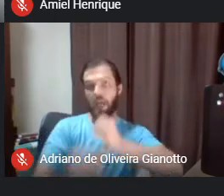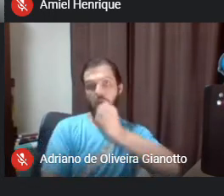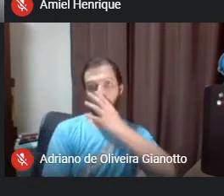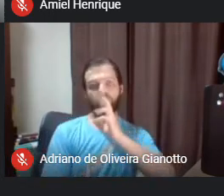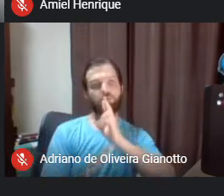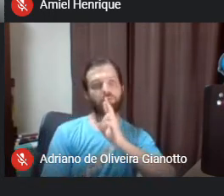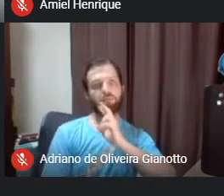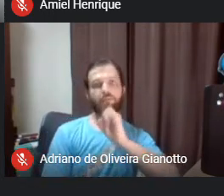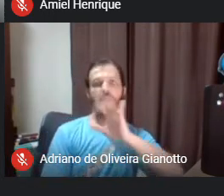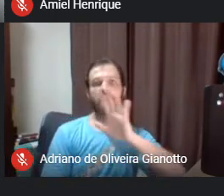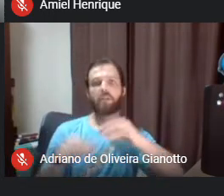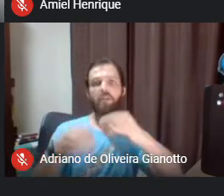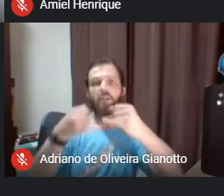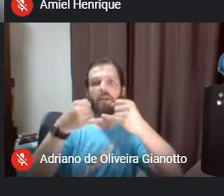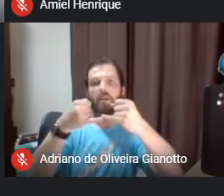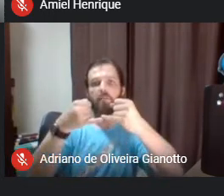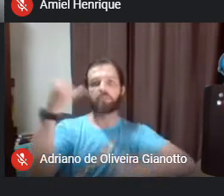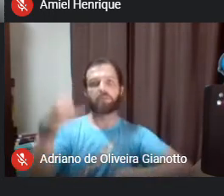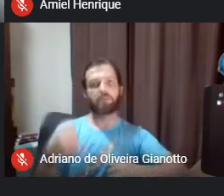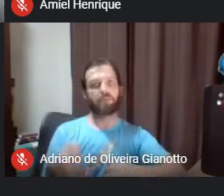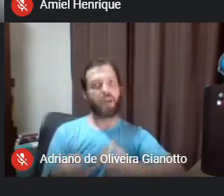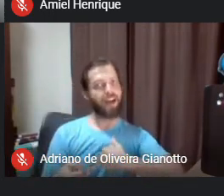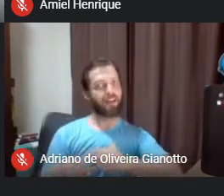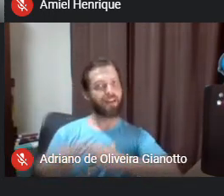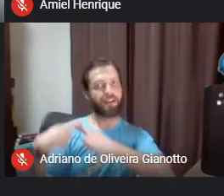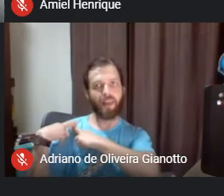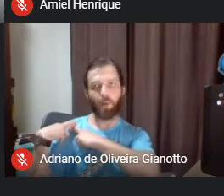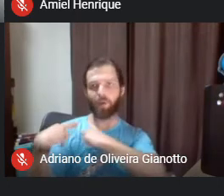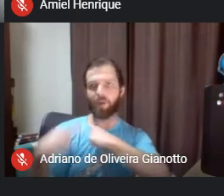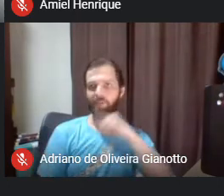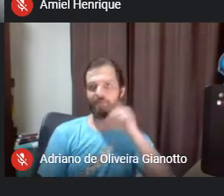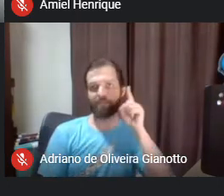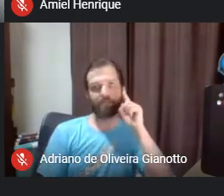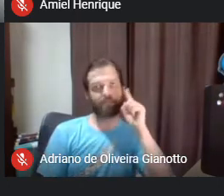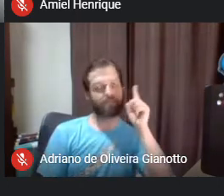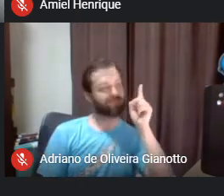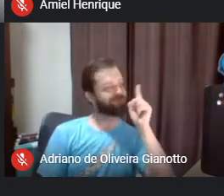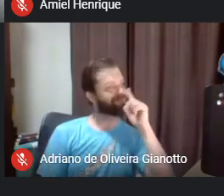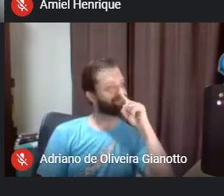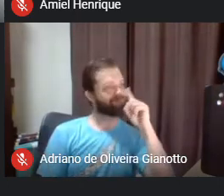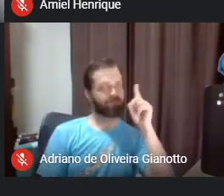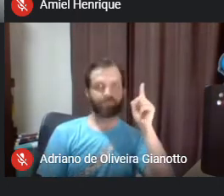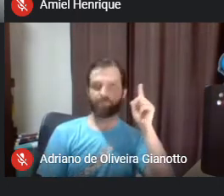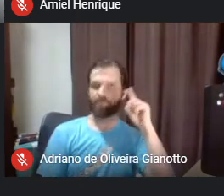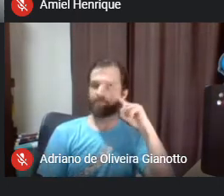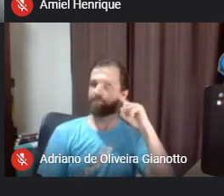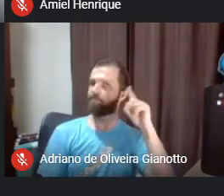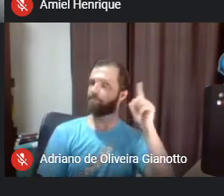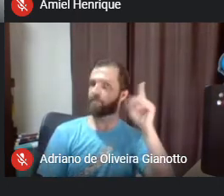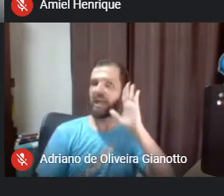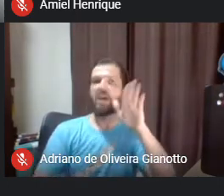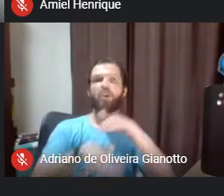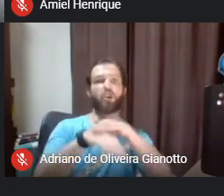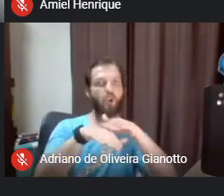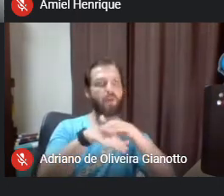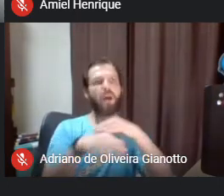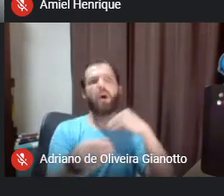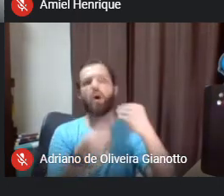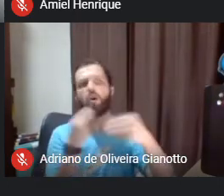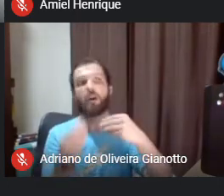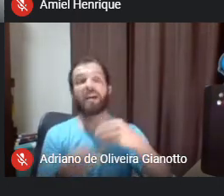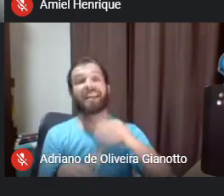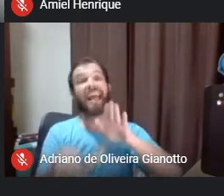digamos, você está na sua casa, acabou de responder, de repente a internet caiu, não é da minha